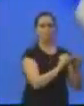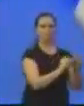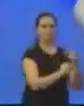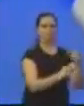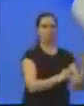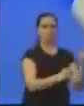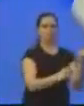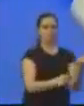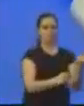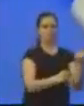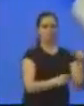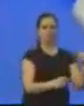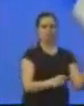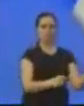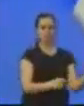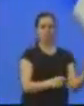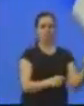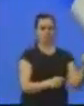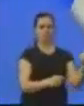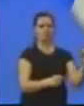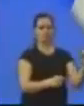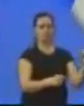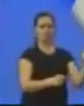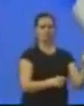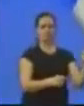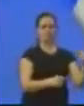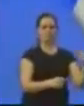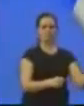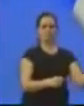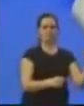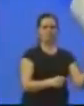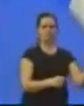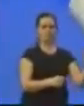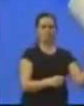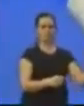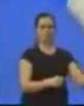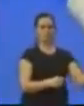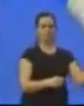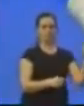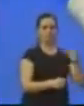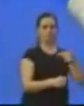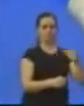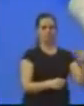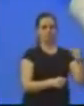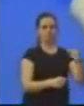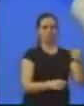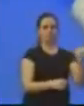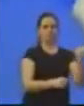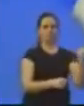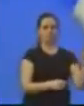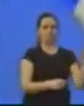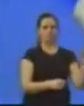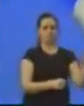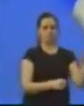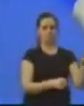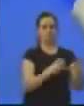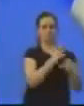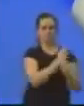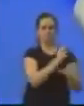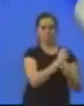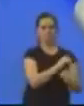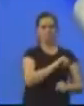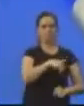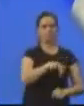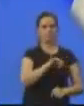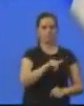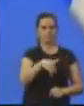1, menos 10, menos 100, menos 1000. Conclusão, ele vai para menos